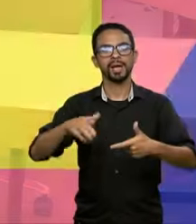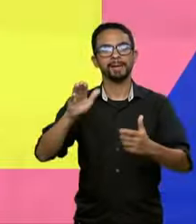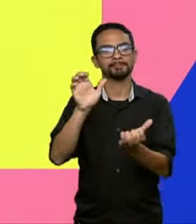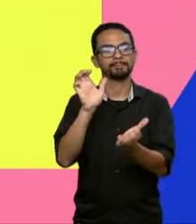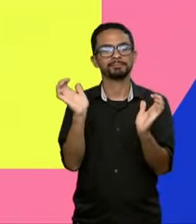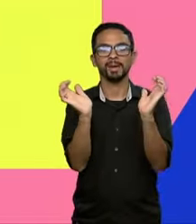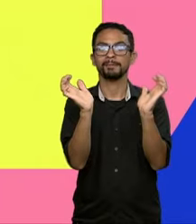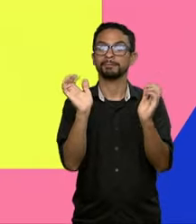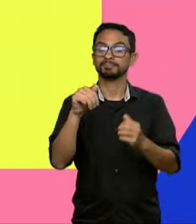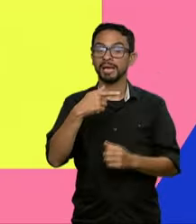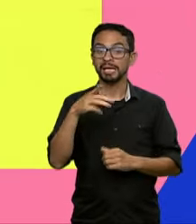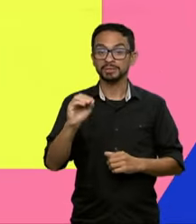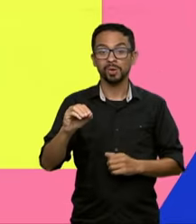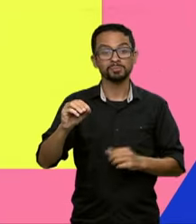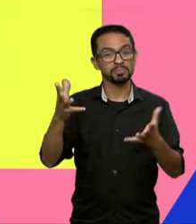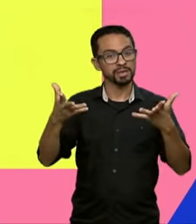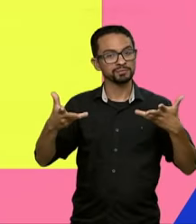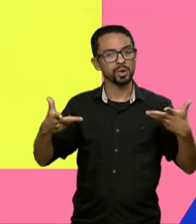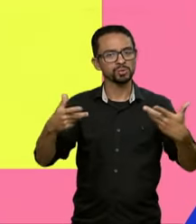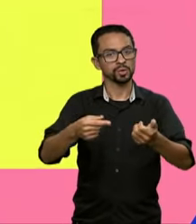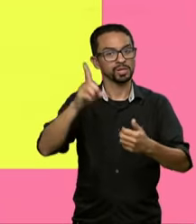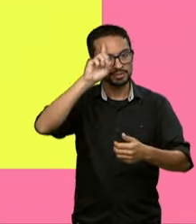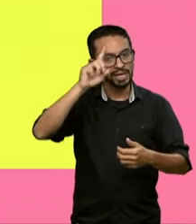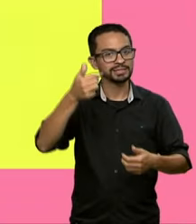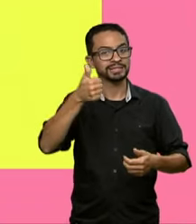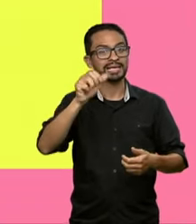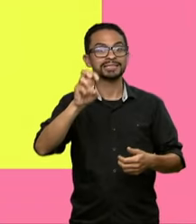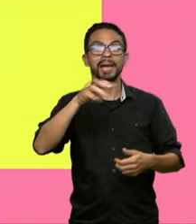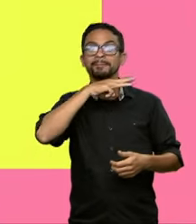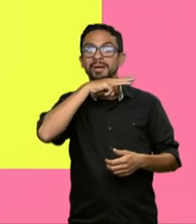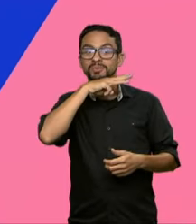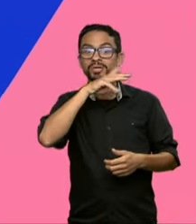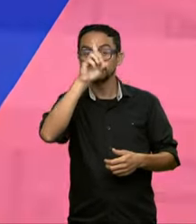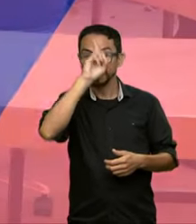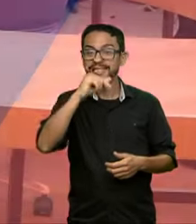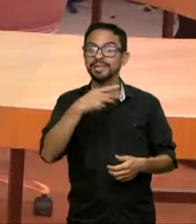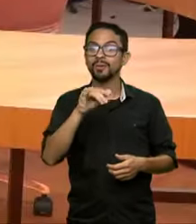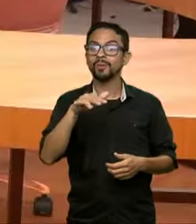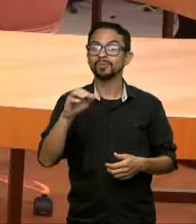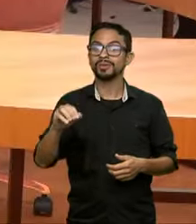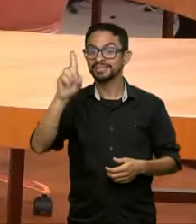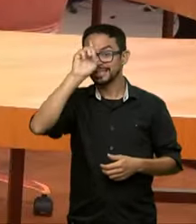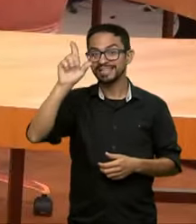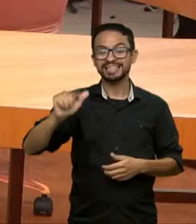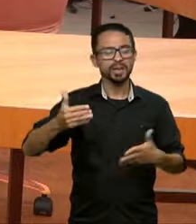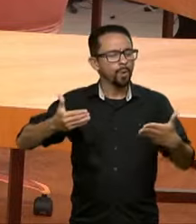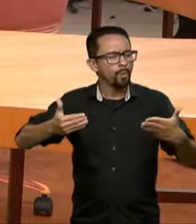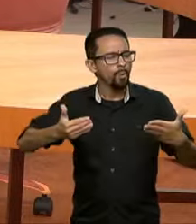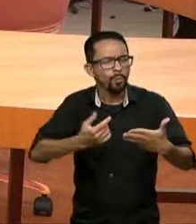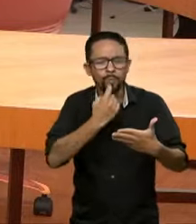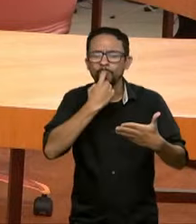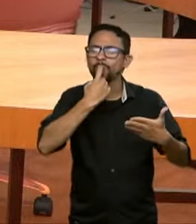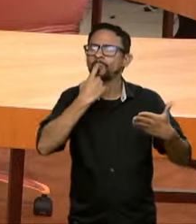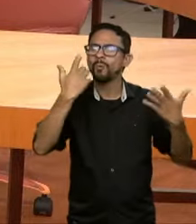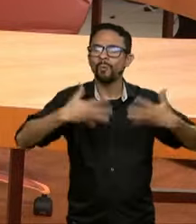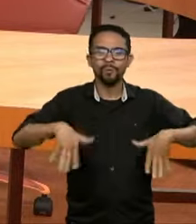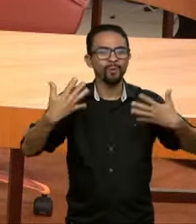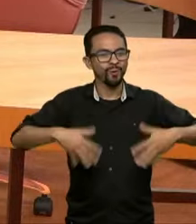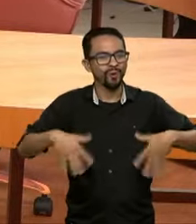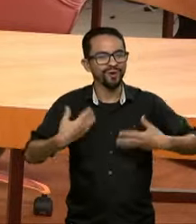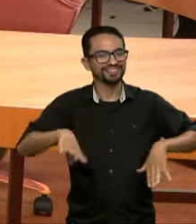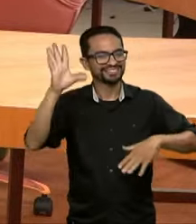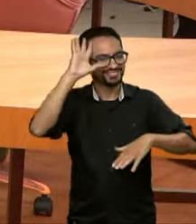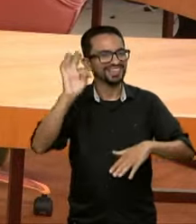Programa espetacular. 15 de março é o dia de São Longuinho. Olha, gente, é. Meu aniversário é 17. É pertinho do São Longuinho. Feliz, 19,